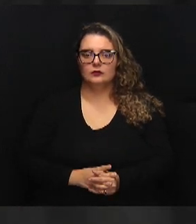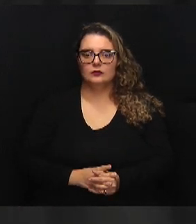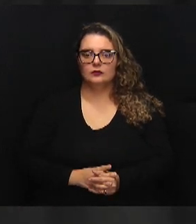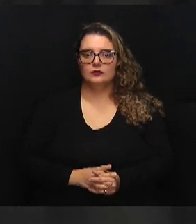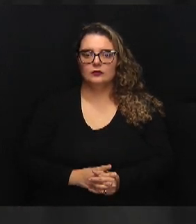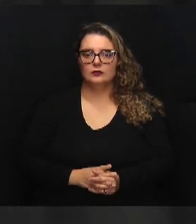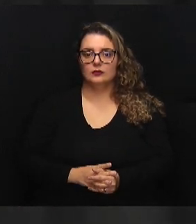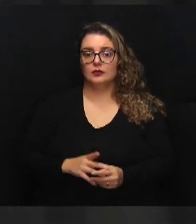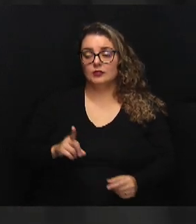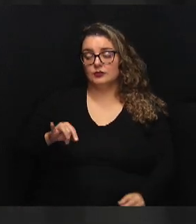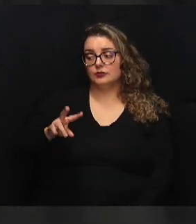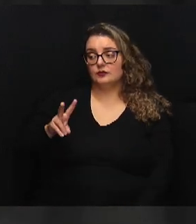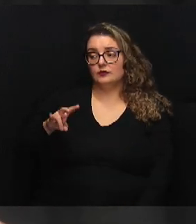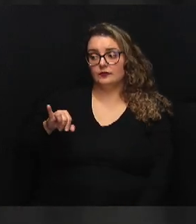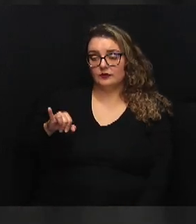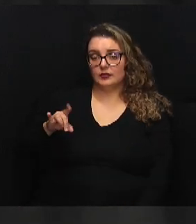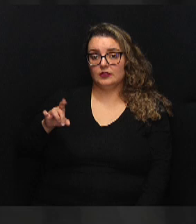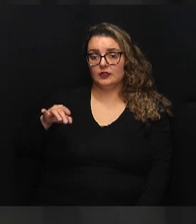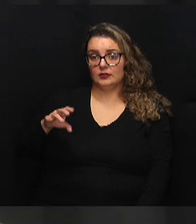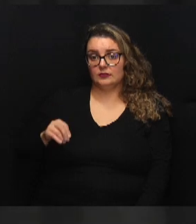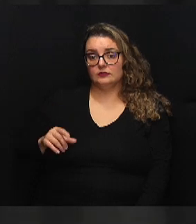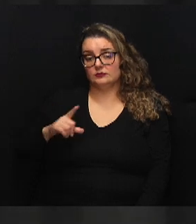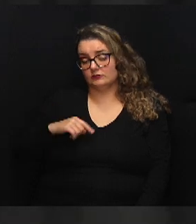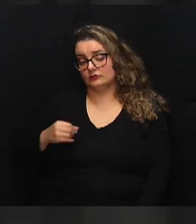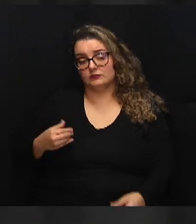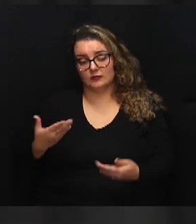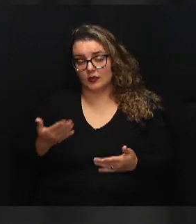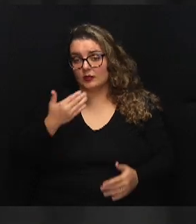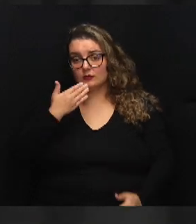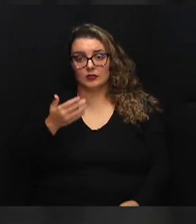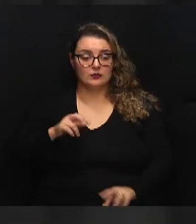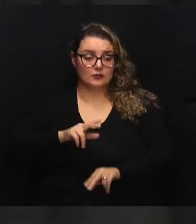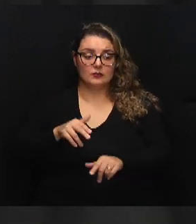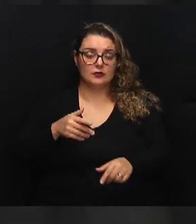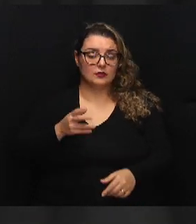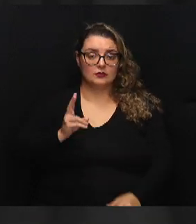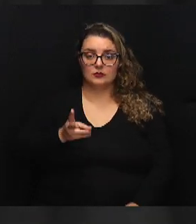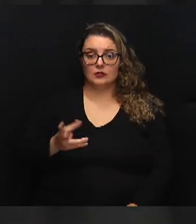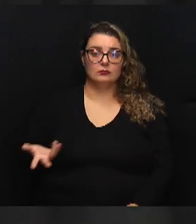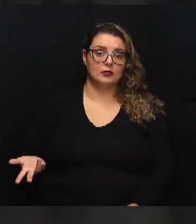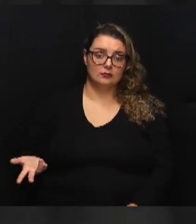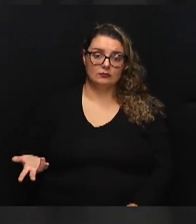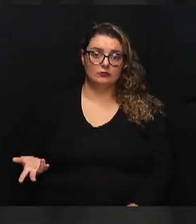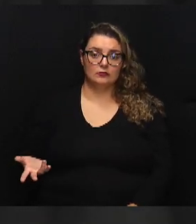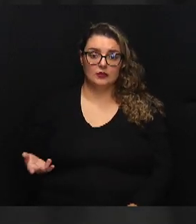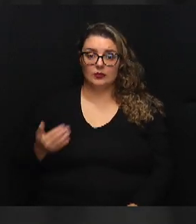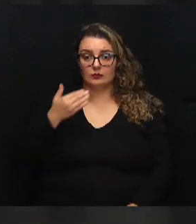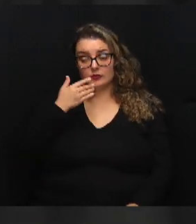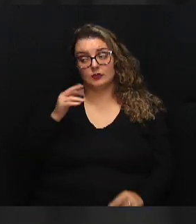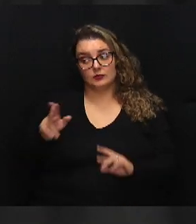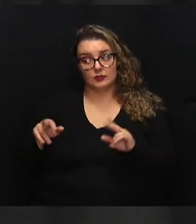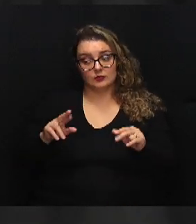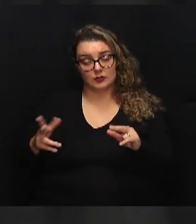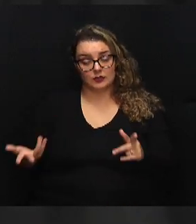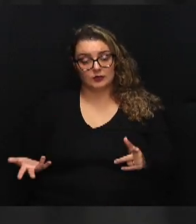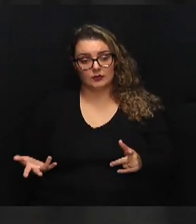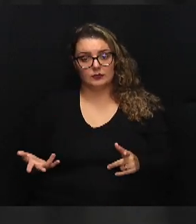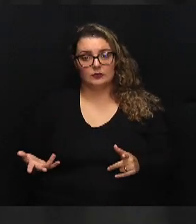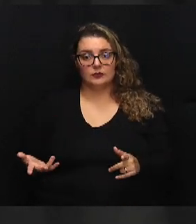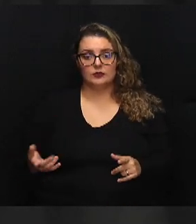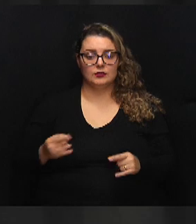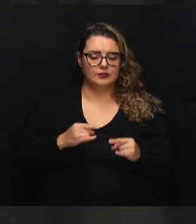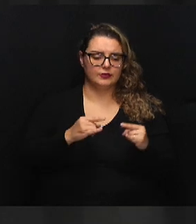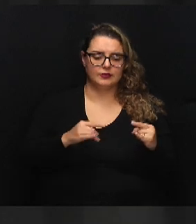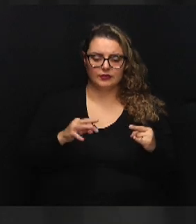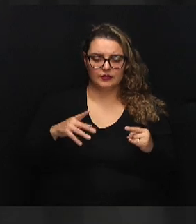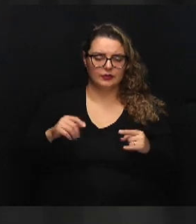dividendos você tem que mandar para lá, porque você recebe pedidos a todo momento, e cada pedido inusitado, né, vamos dizer assim. De tenda, disso daí que nós